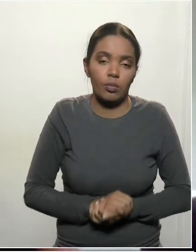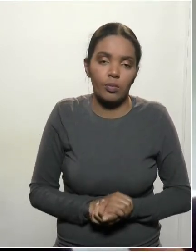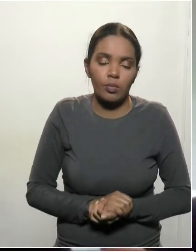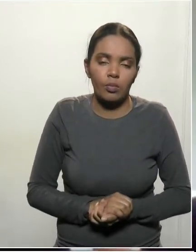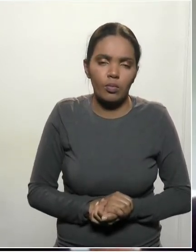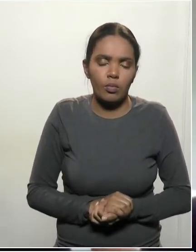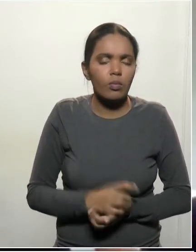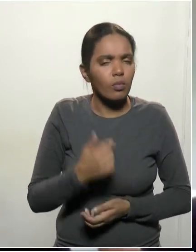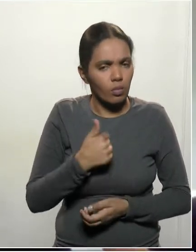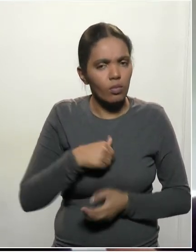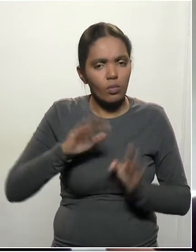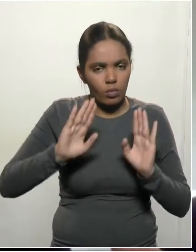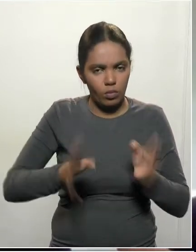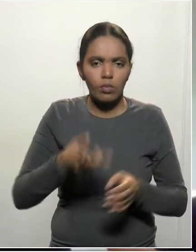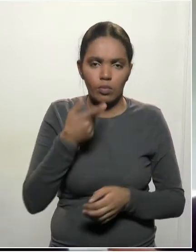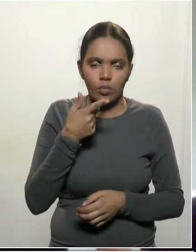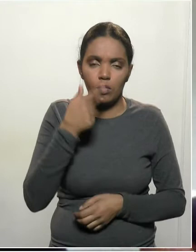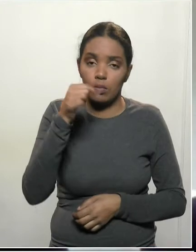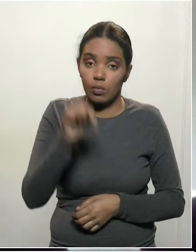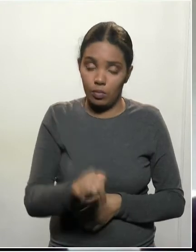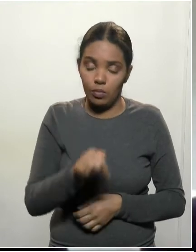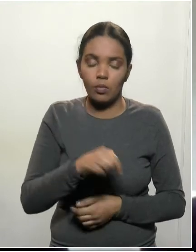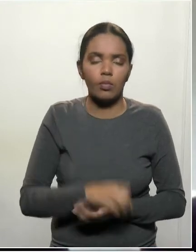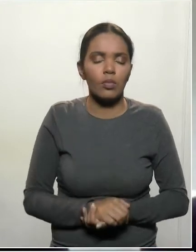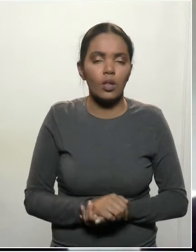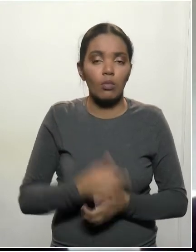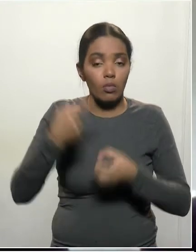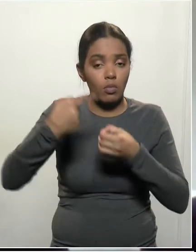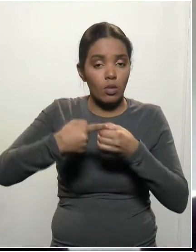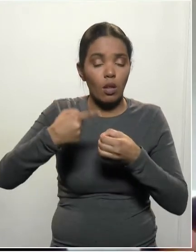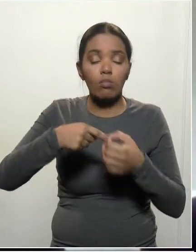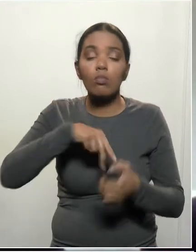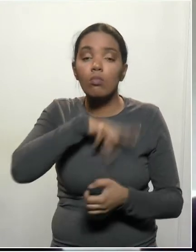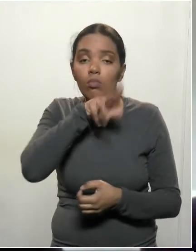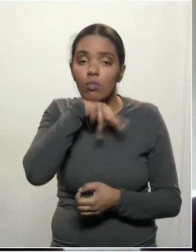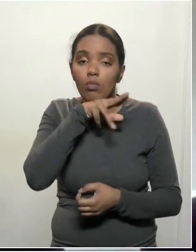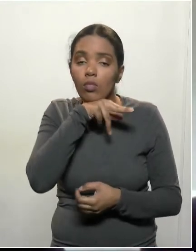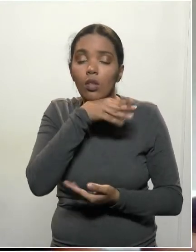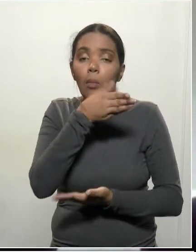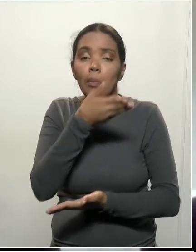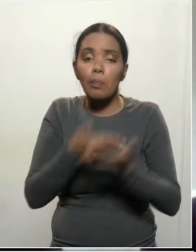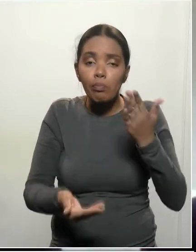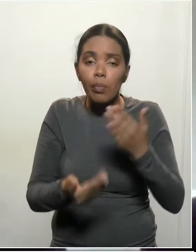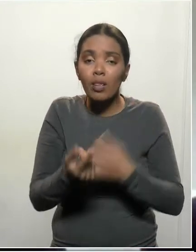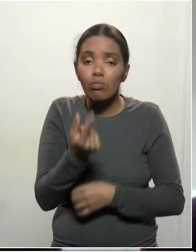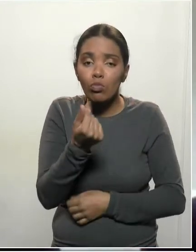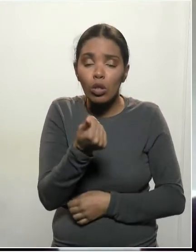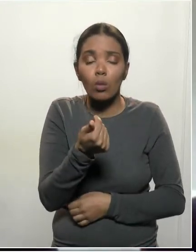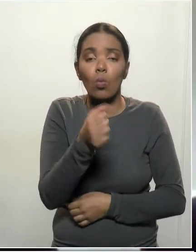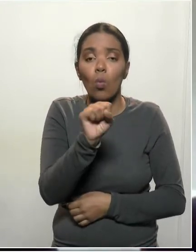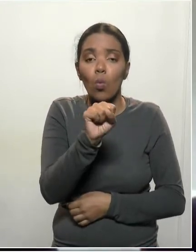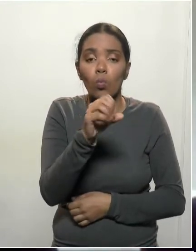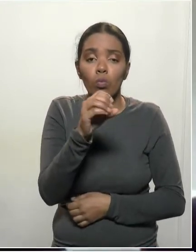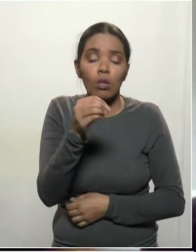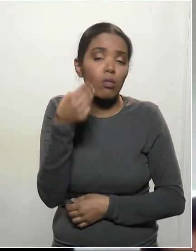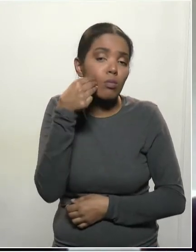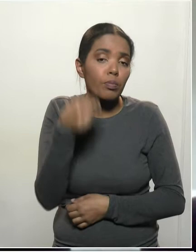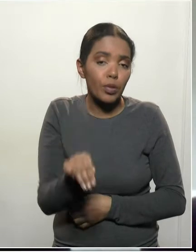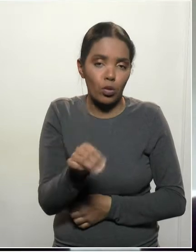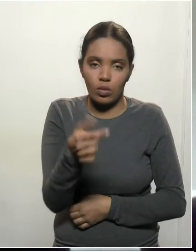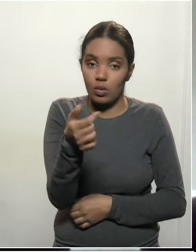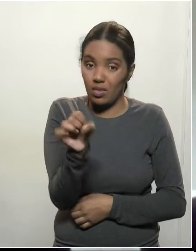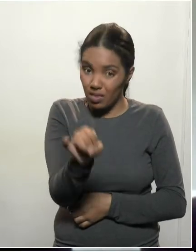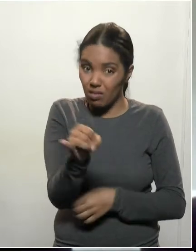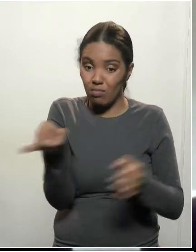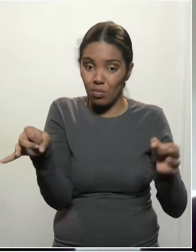Eu já citei aqui que um município como Cascavel perderia 80 milhões num ano se não tivesse o Fundeb, se